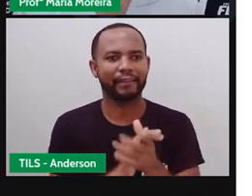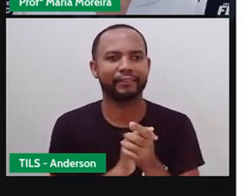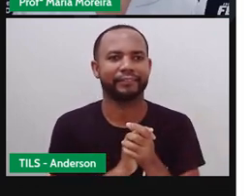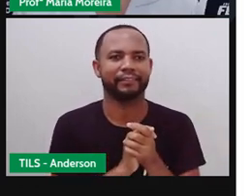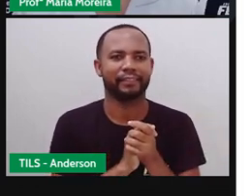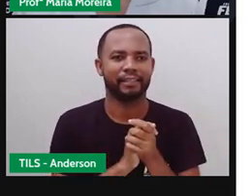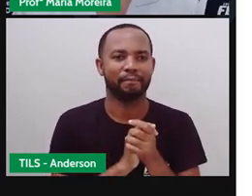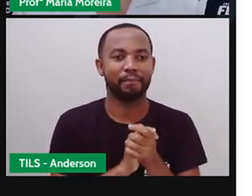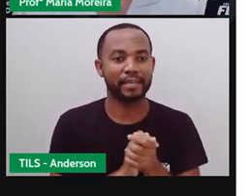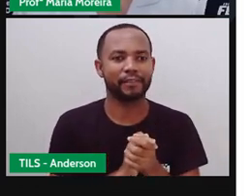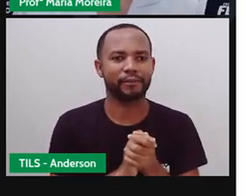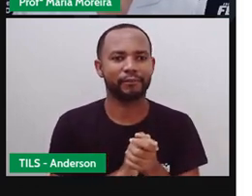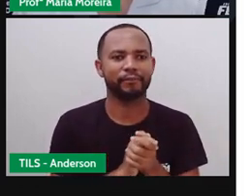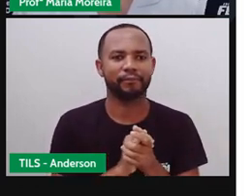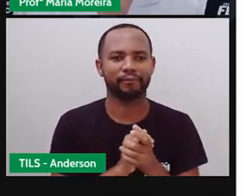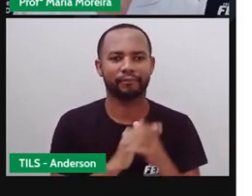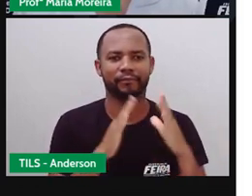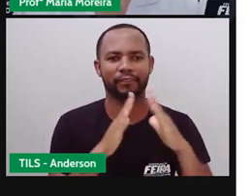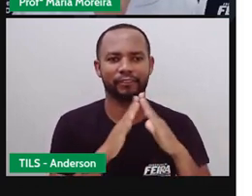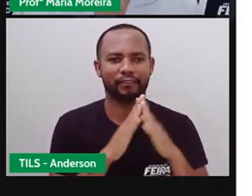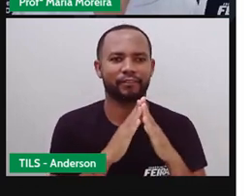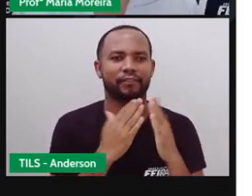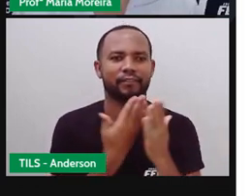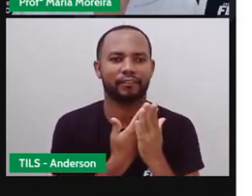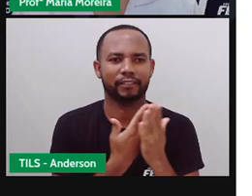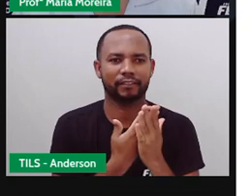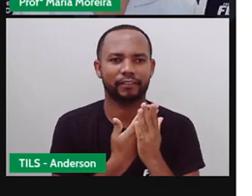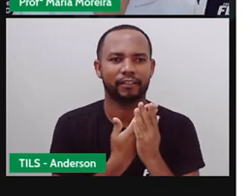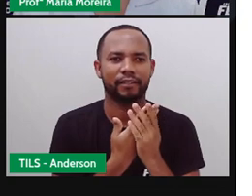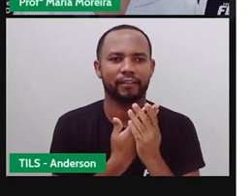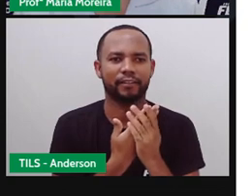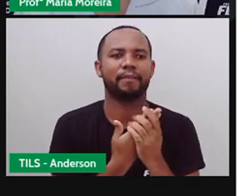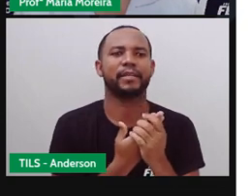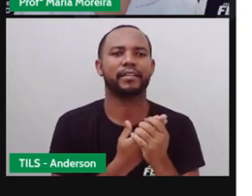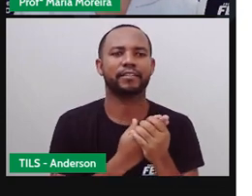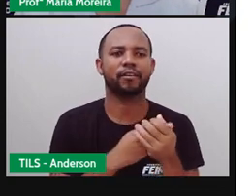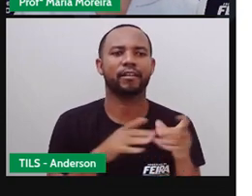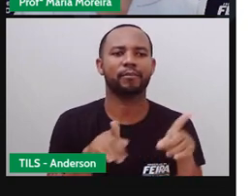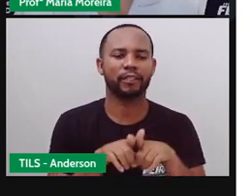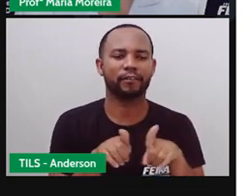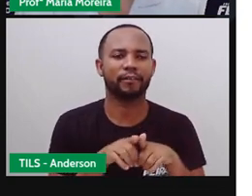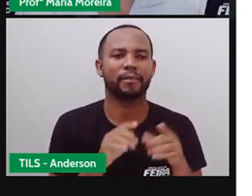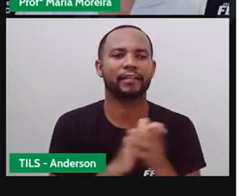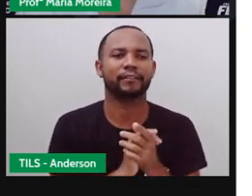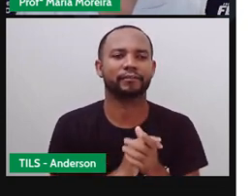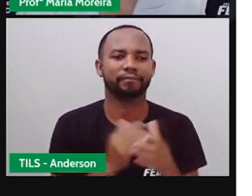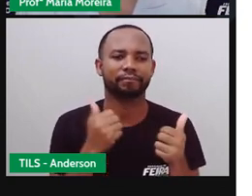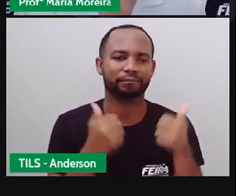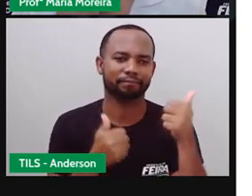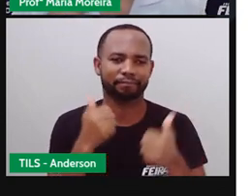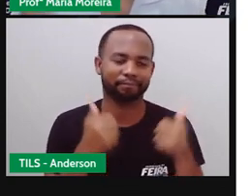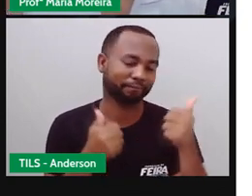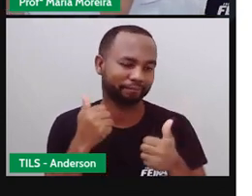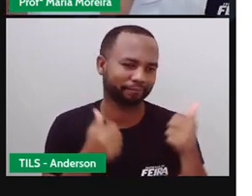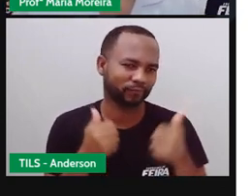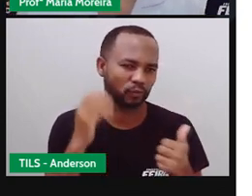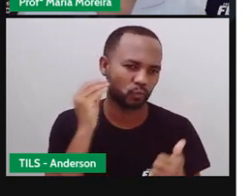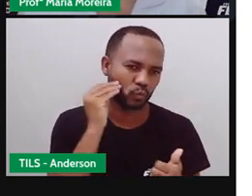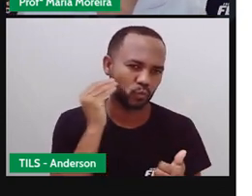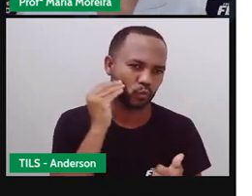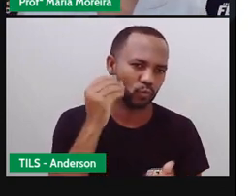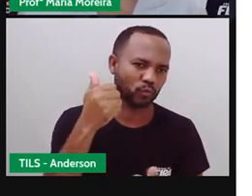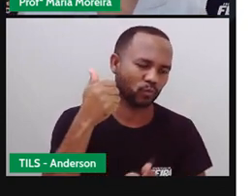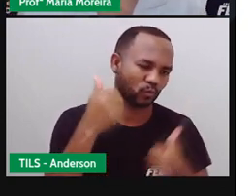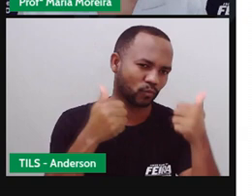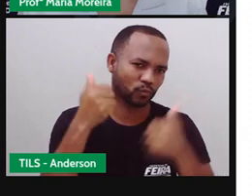E aí o Pietro conheço a Fabiana eu conheci Oi Samira Monteiro Lobato um